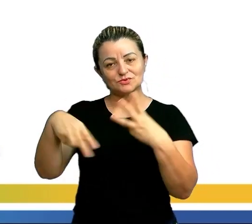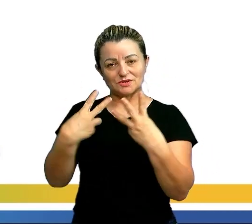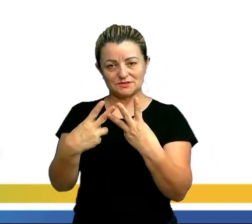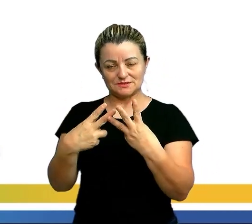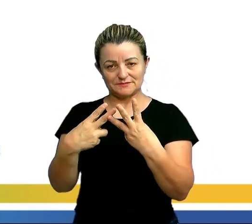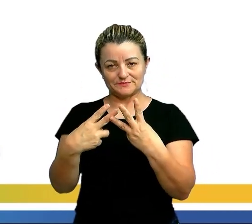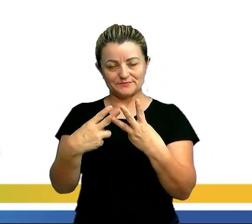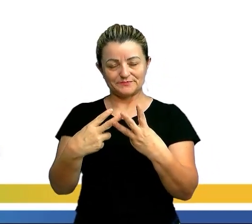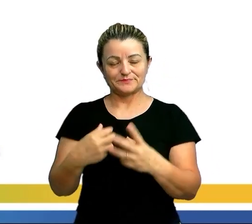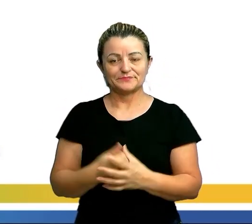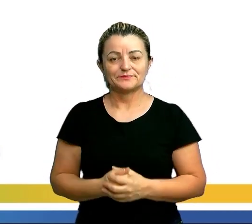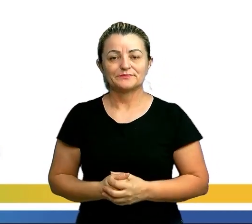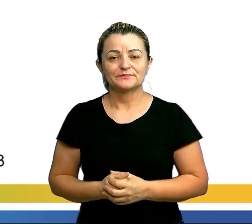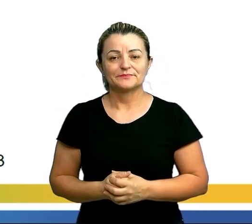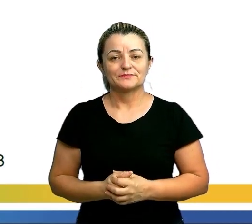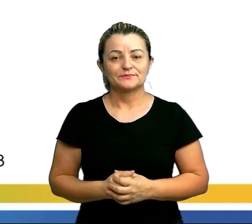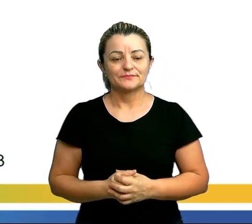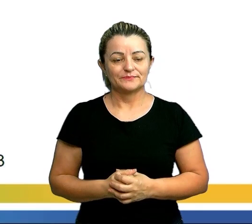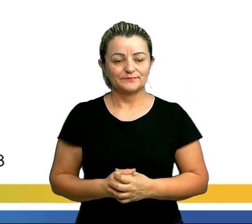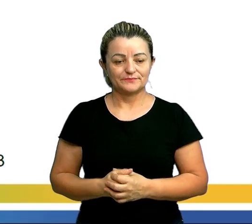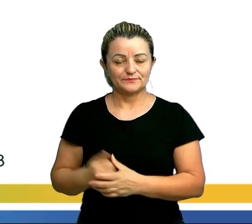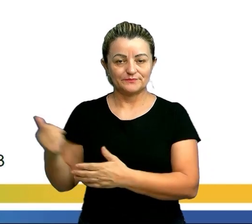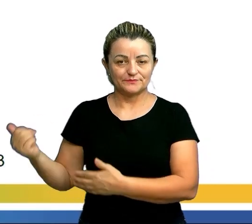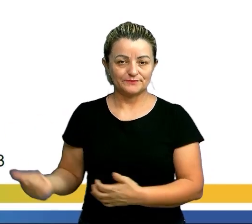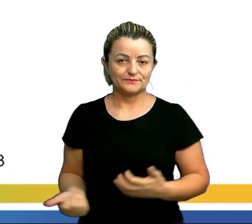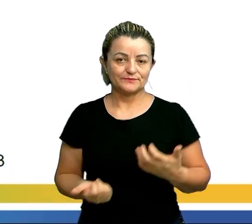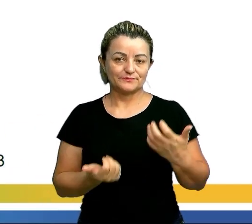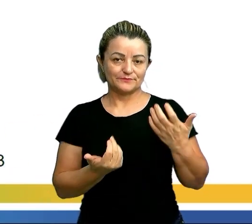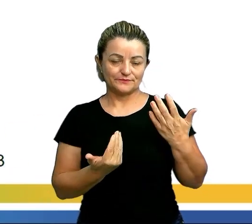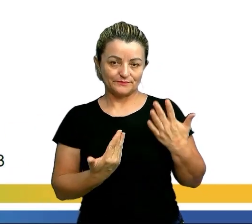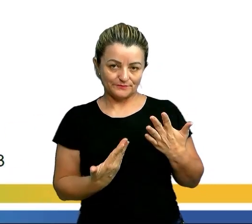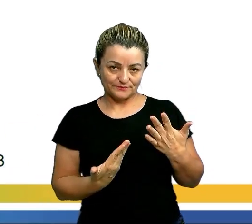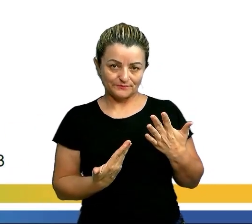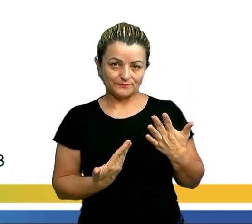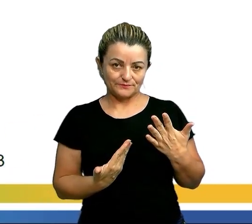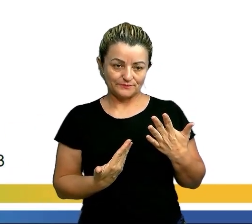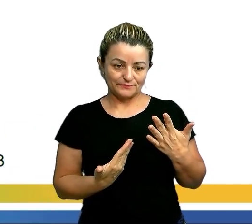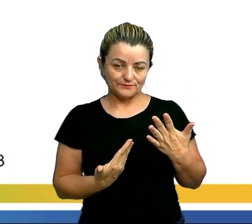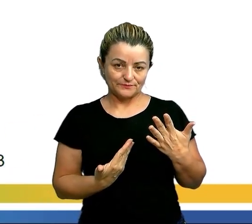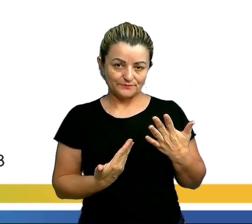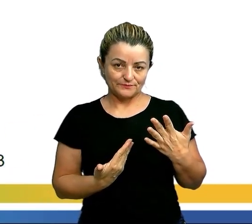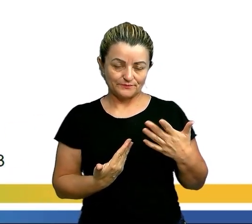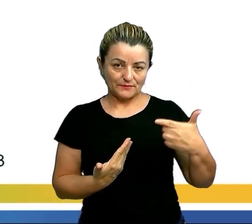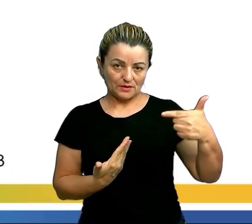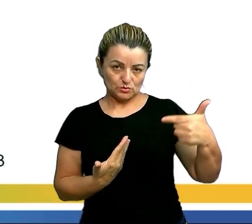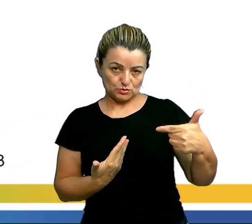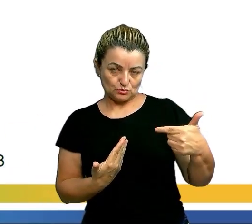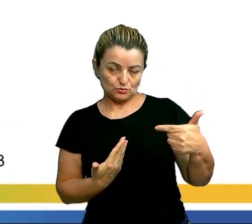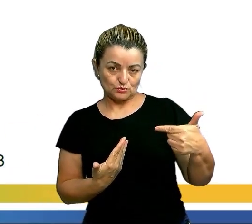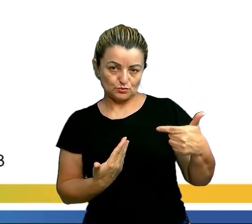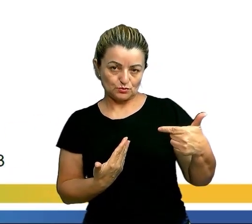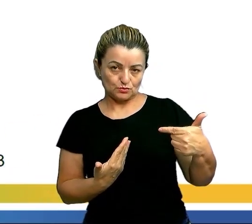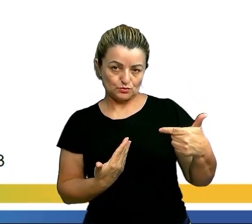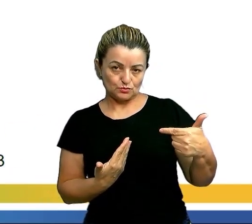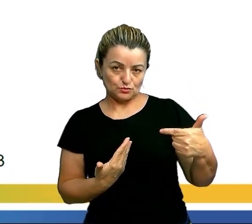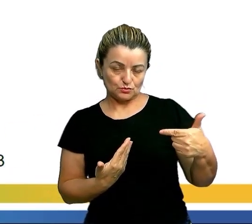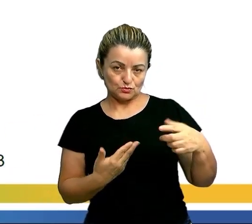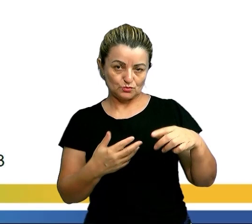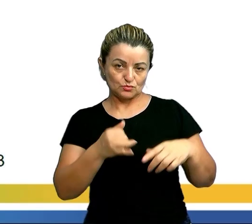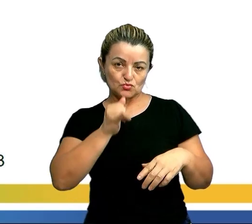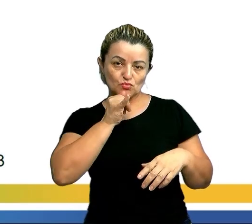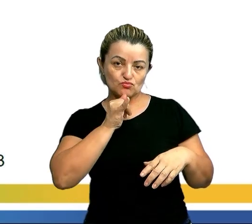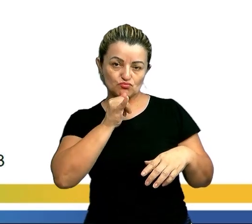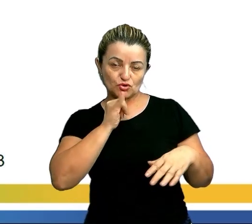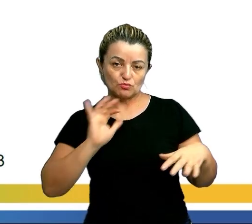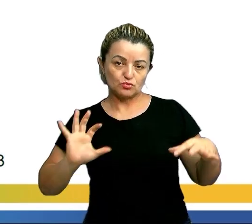signatários, certo? Passamos, então, para o segundo tópico, para o segundo tipo, né,